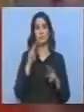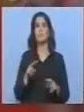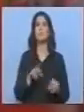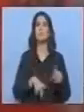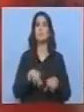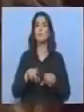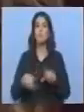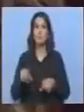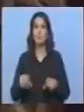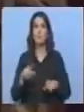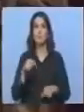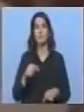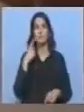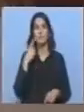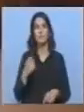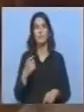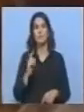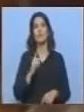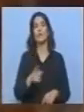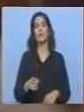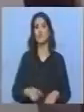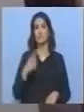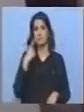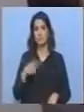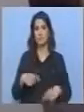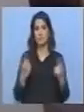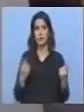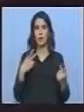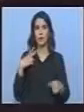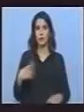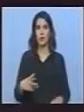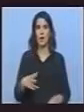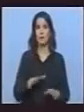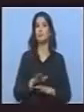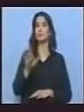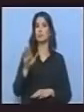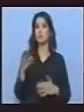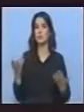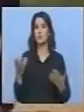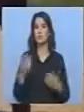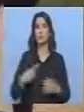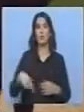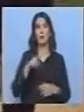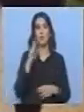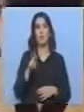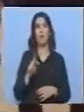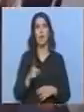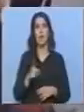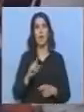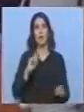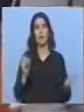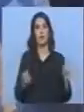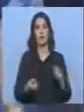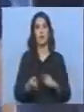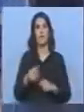demografia e quando verificamos qual vai ser a projeção do país, nós temos consciência de um inverno demográfico que